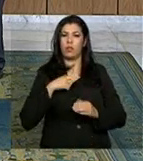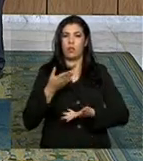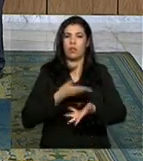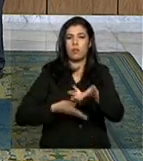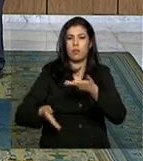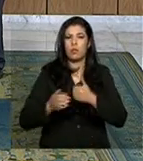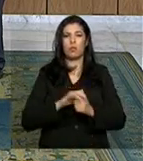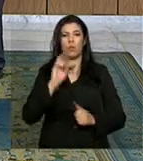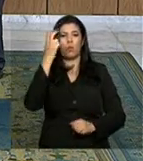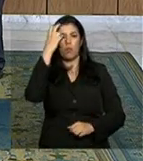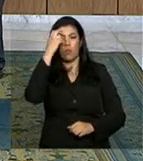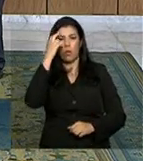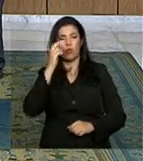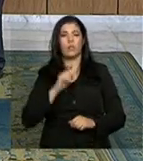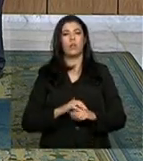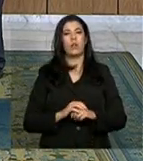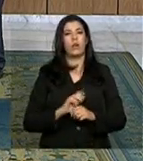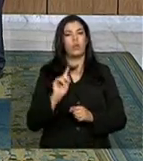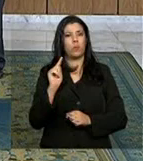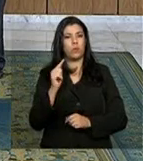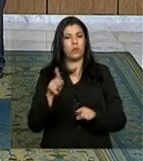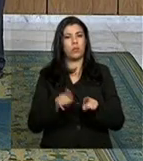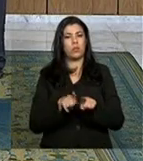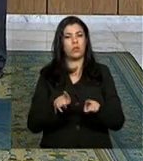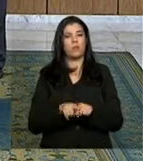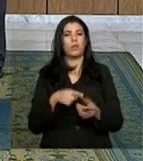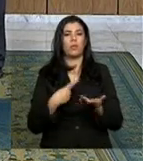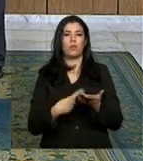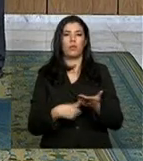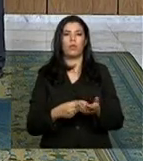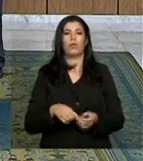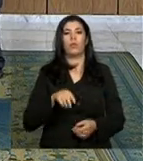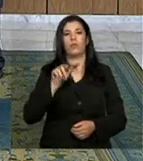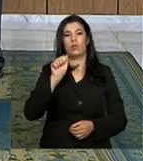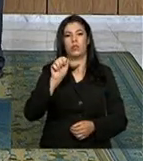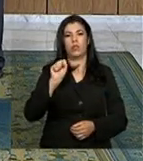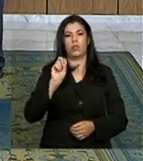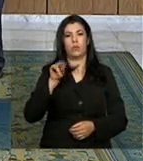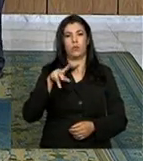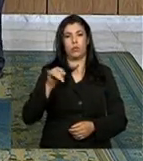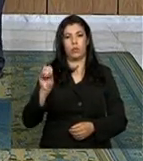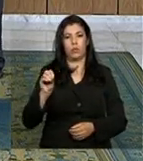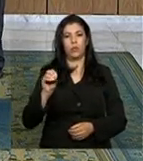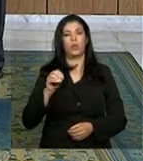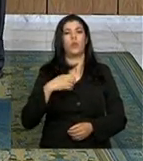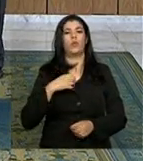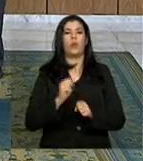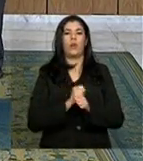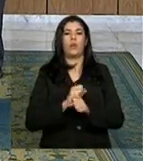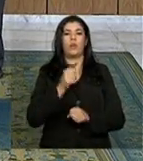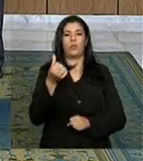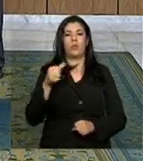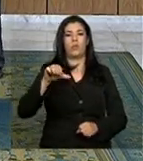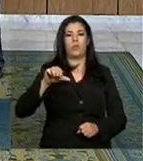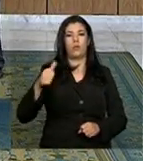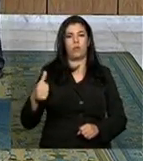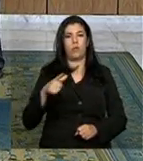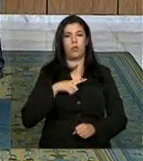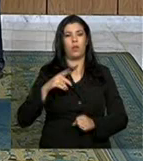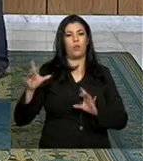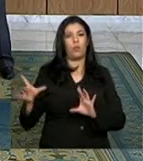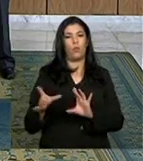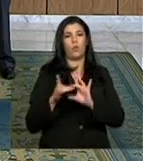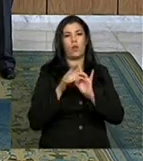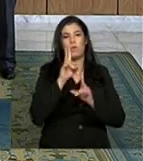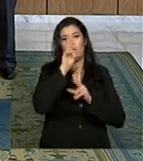assinatura do Tratado de Assunção, que deu origem ao Mercosul em 1991, deu início, então, a um período de fortalecimento